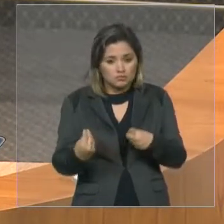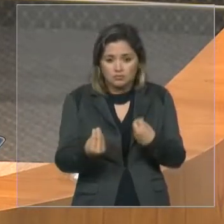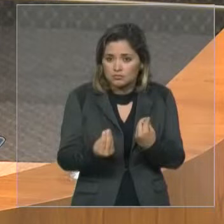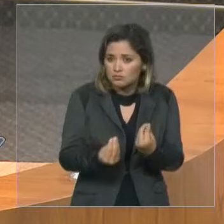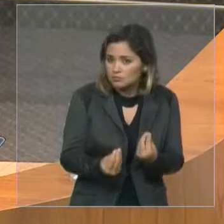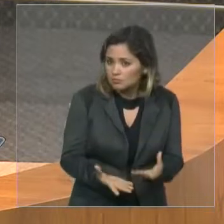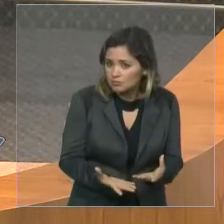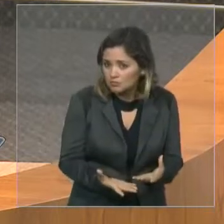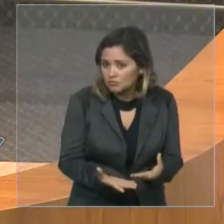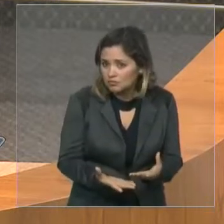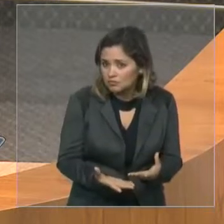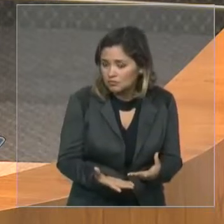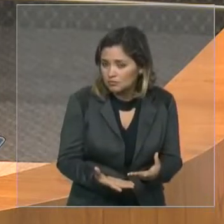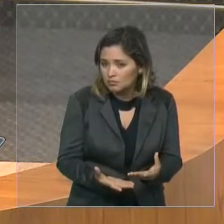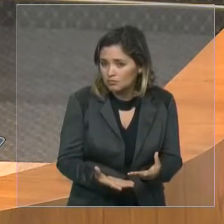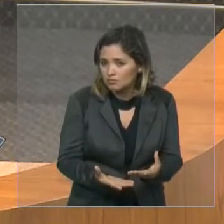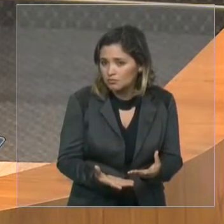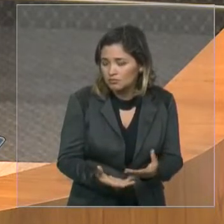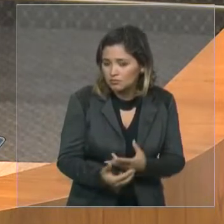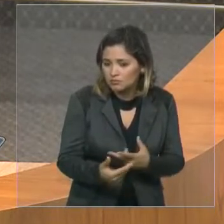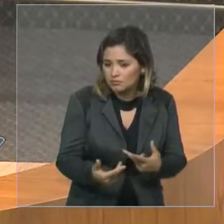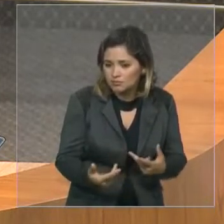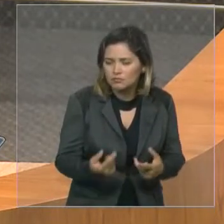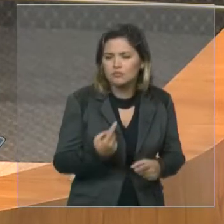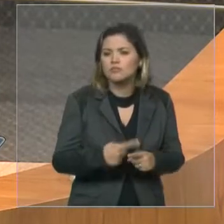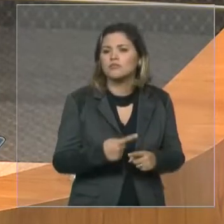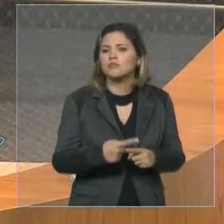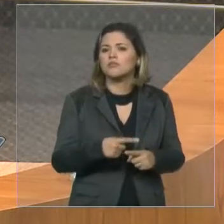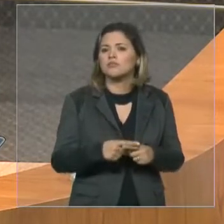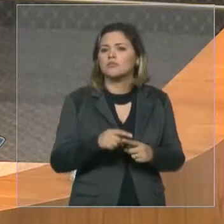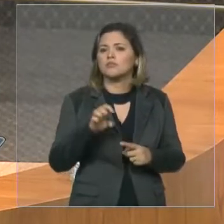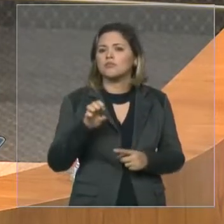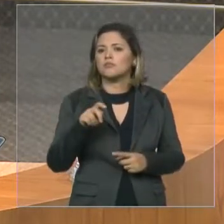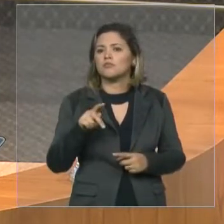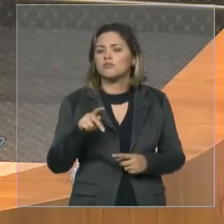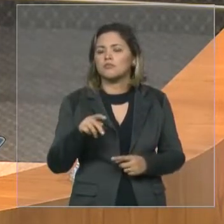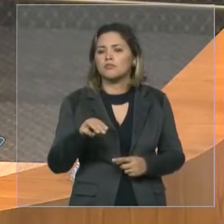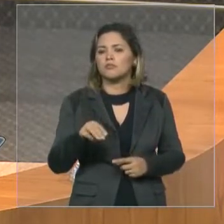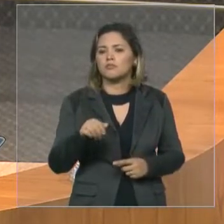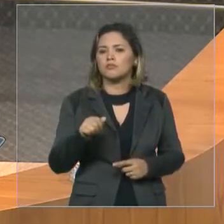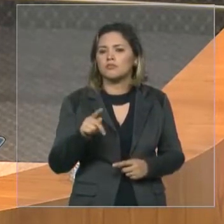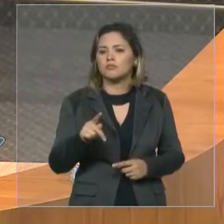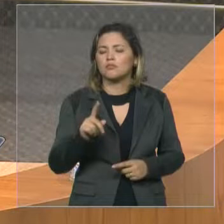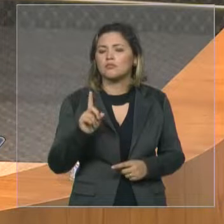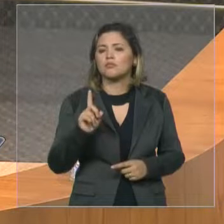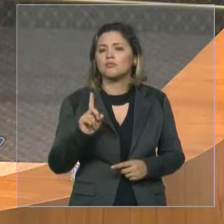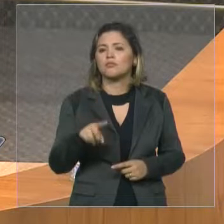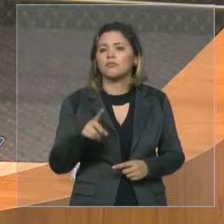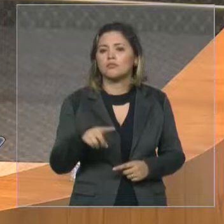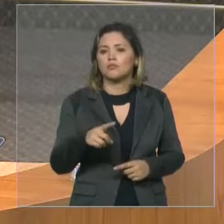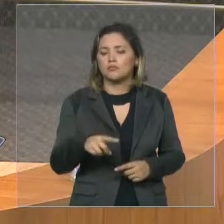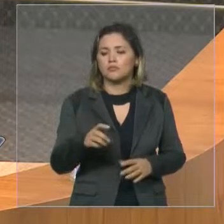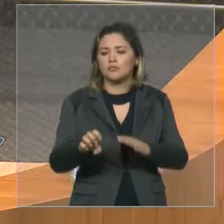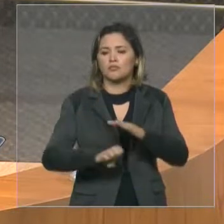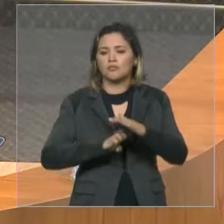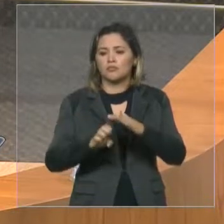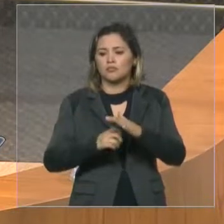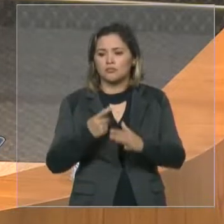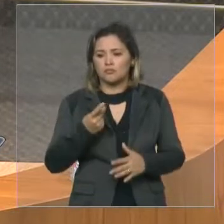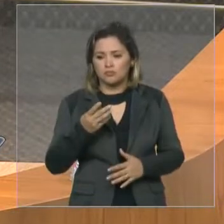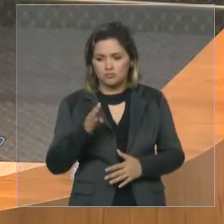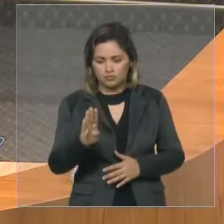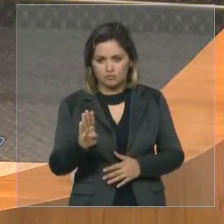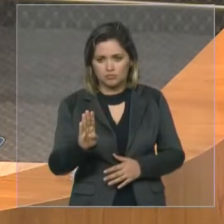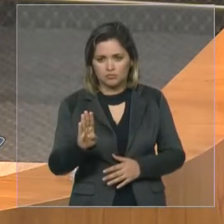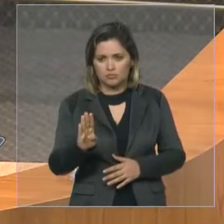Mas vocês sabem por que isso? Porque a EMAP é uma empresa pública com perfil de organização privada. Não vive sob